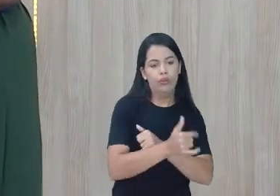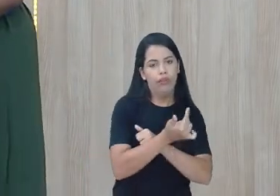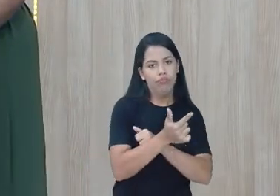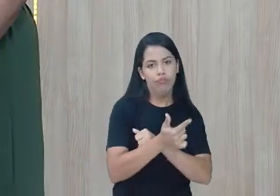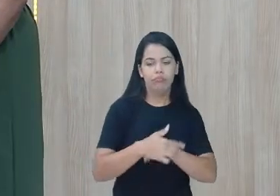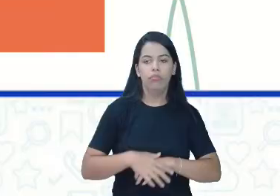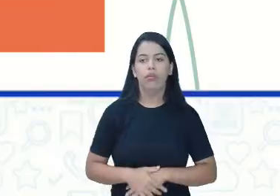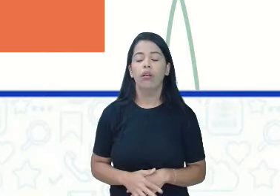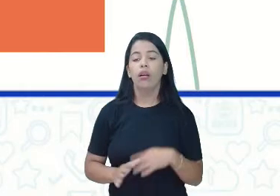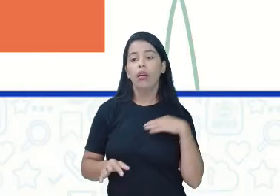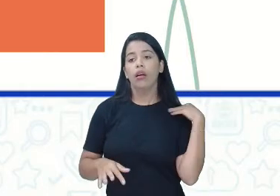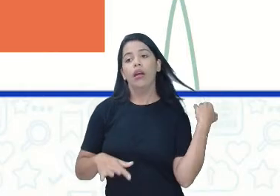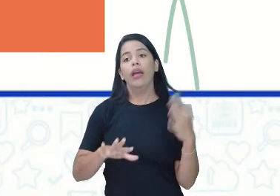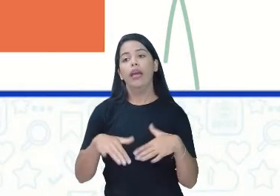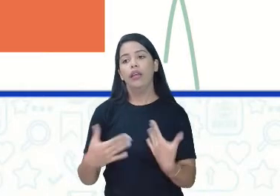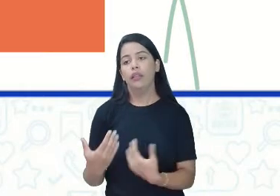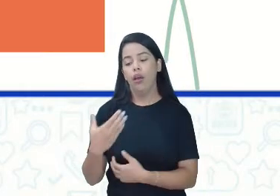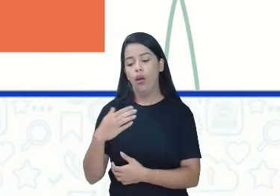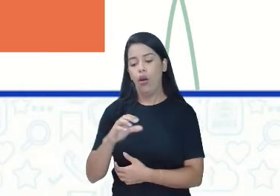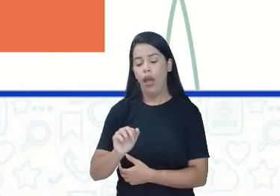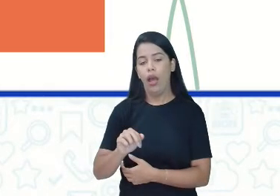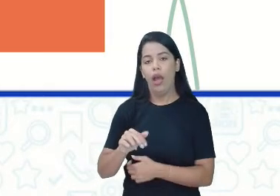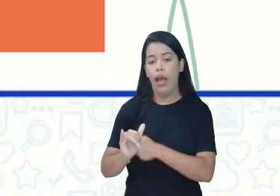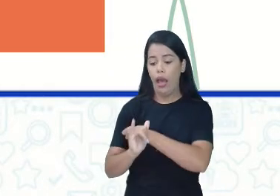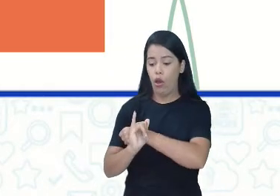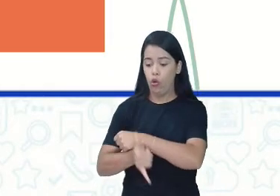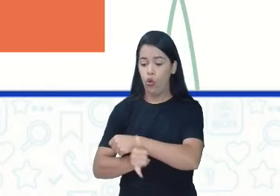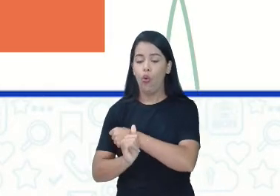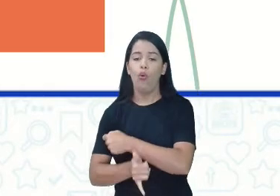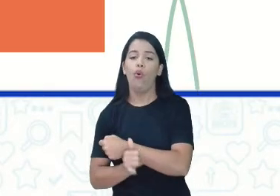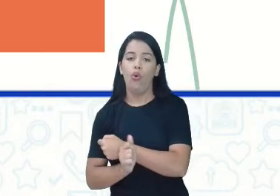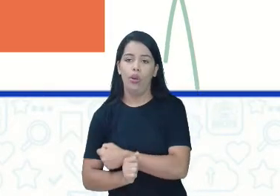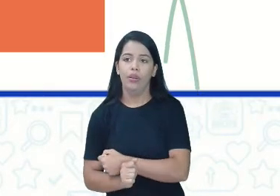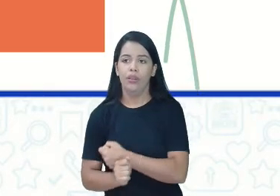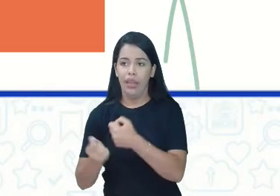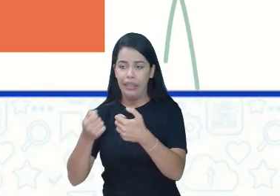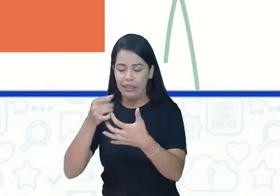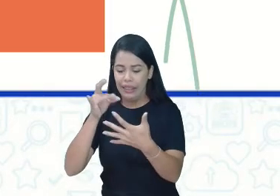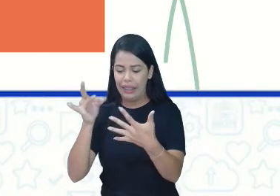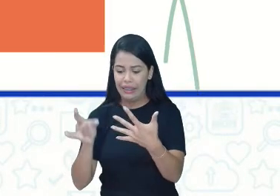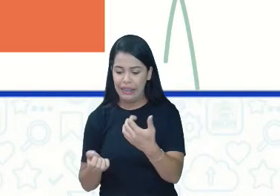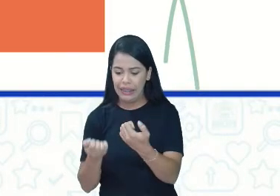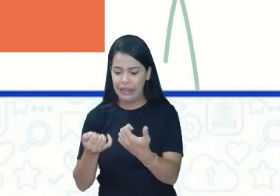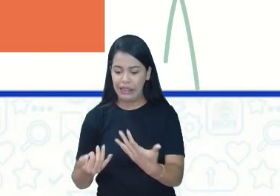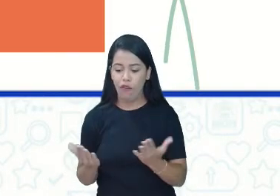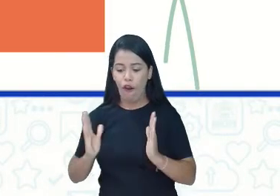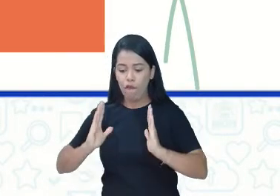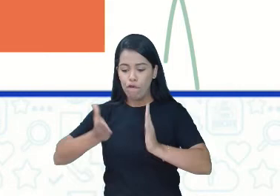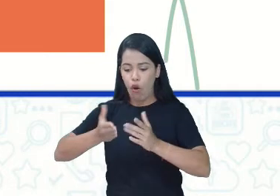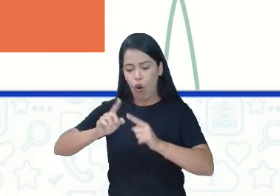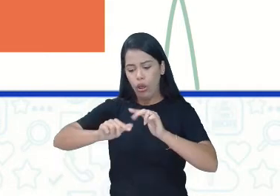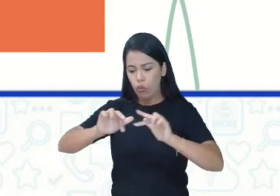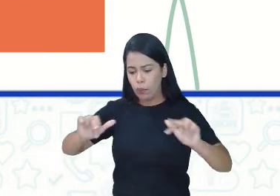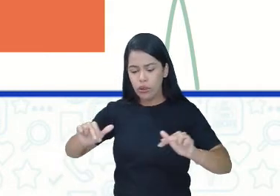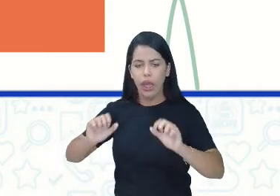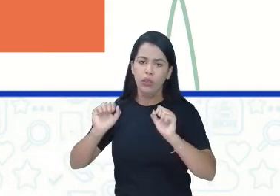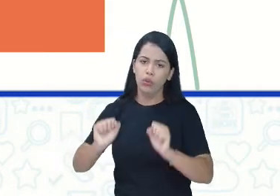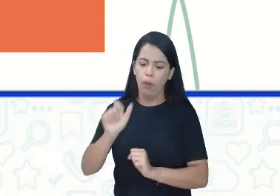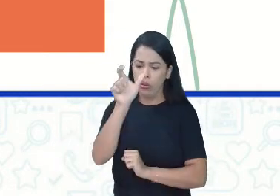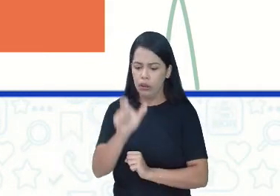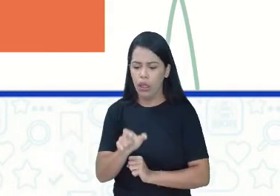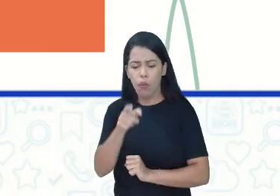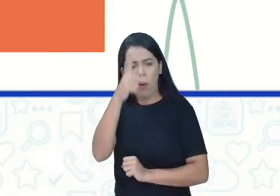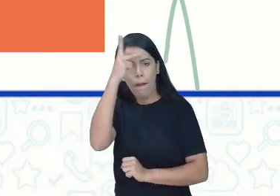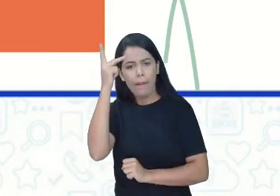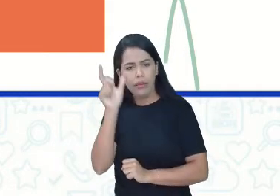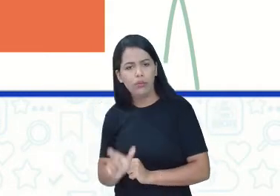A crônica descritiva explora ao máximo os detalhes do objeto descrito, que pode ser um local, uma pessoa ou